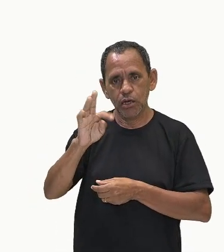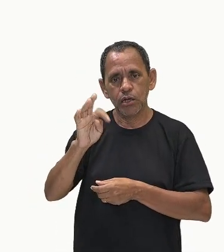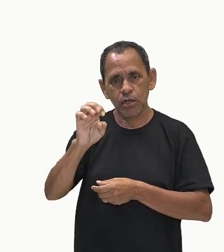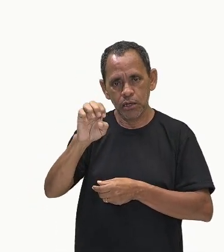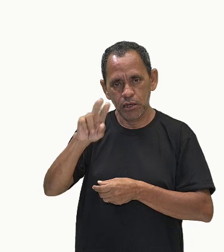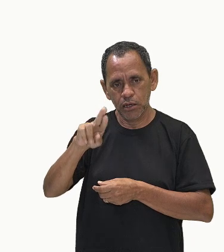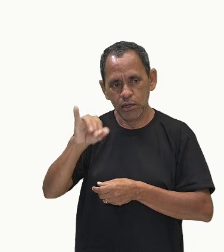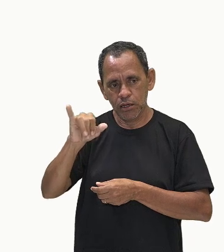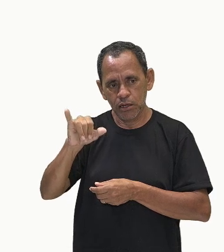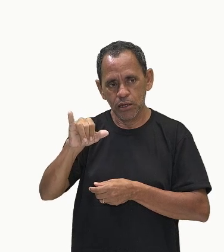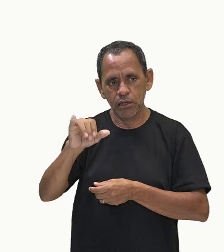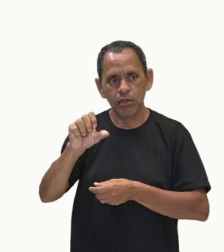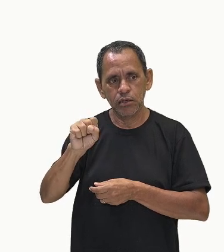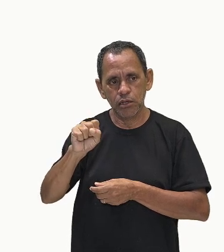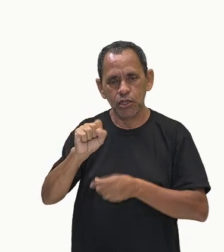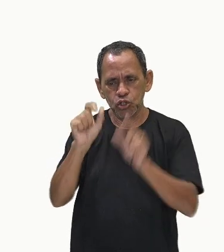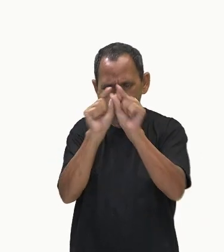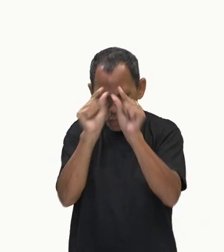olha aqui,